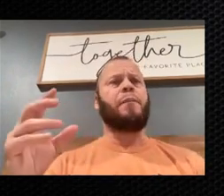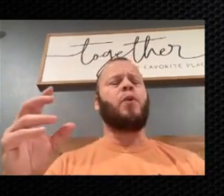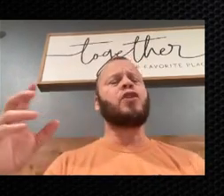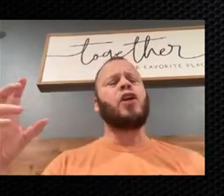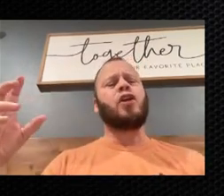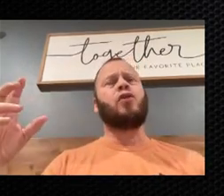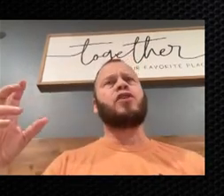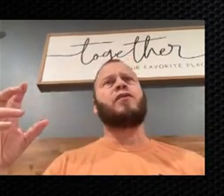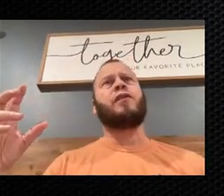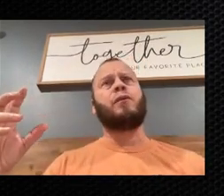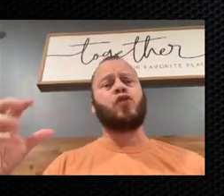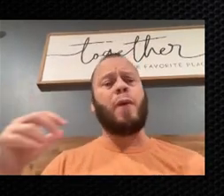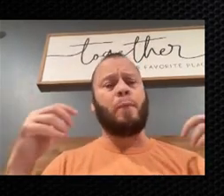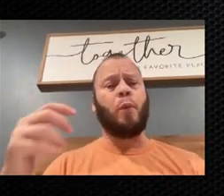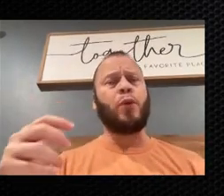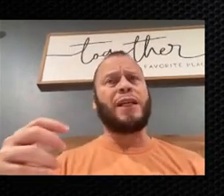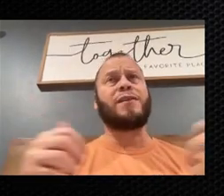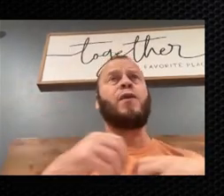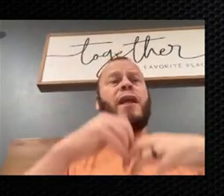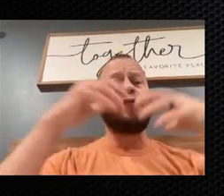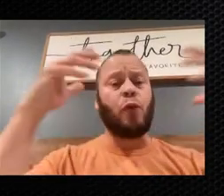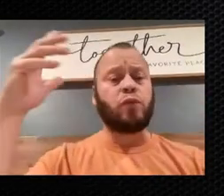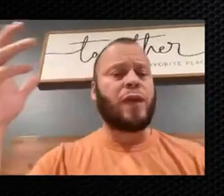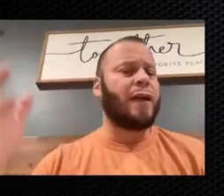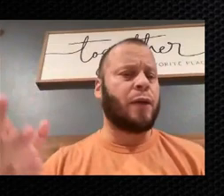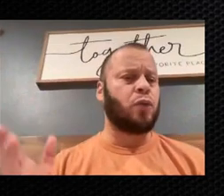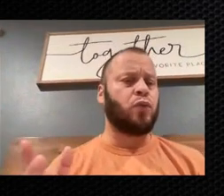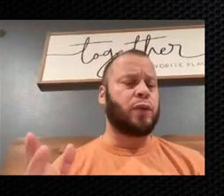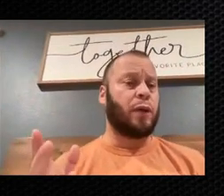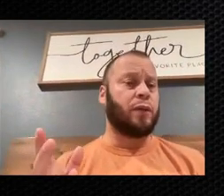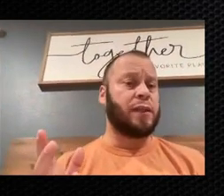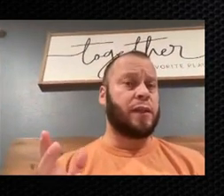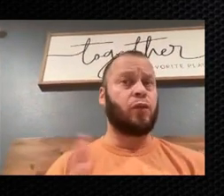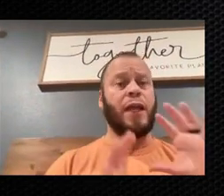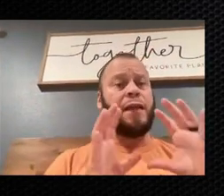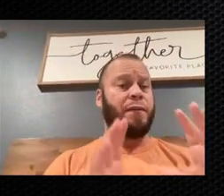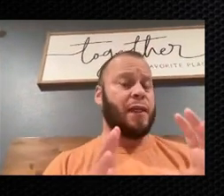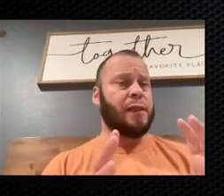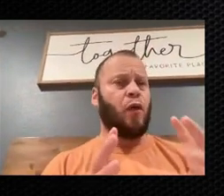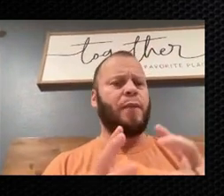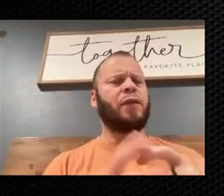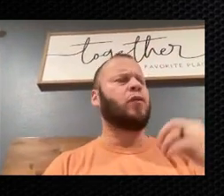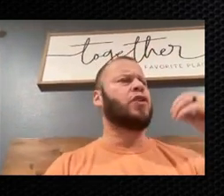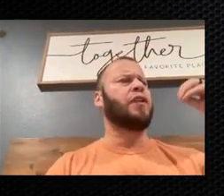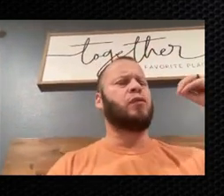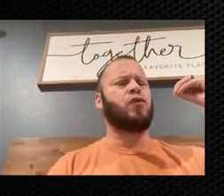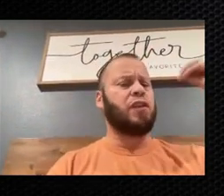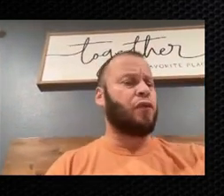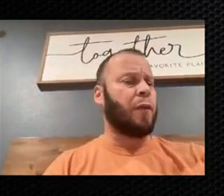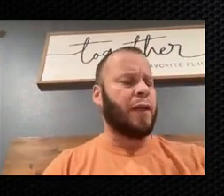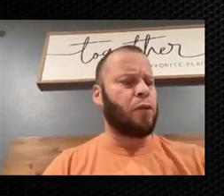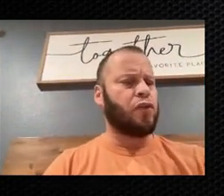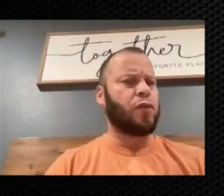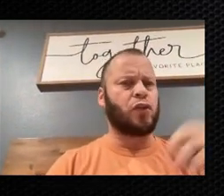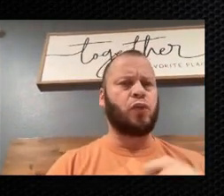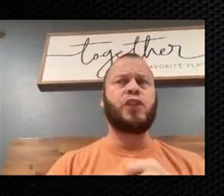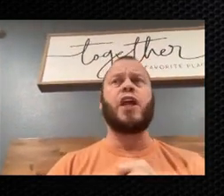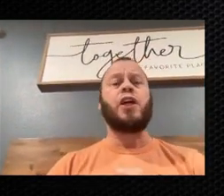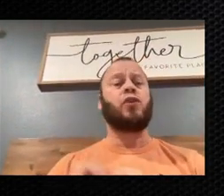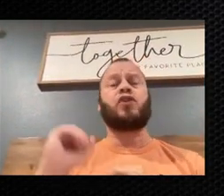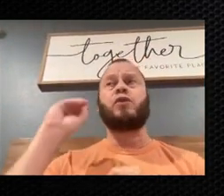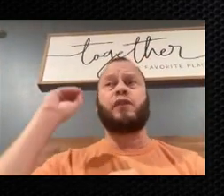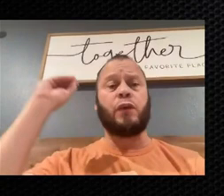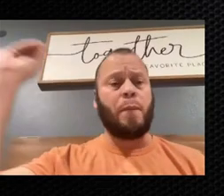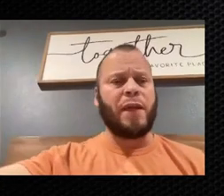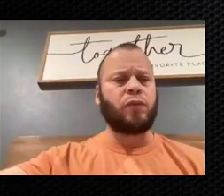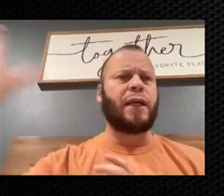depois nós tivemos uma população revoltada com tudo que tá acontecendo nesse momento nós temos os enfermeiros e nas